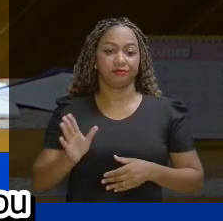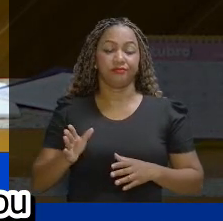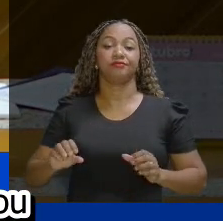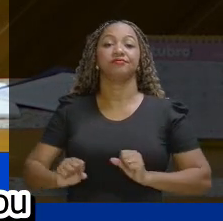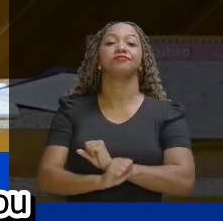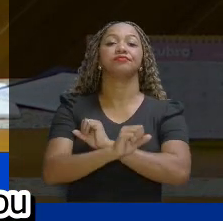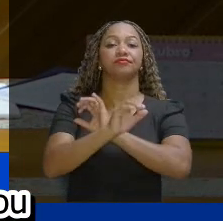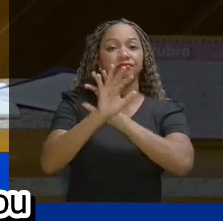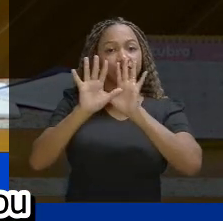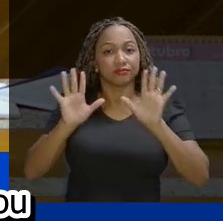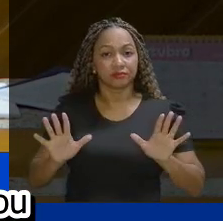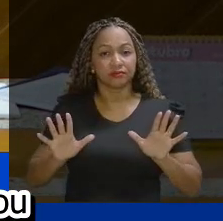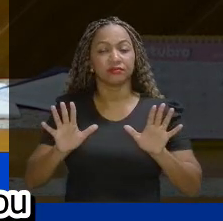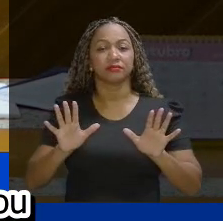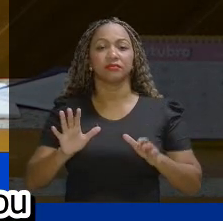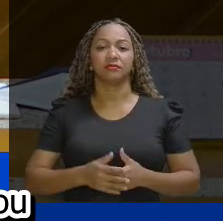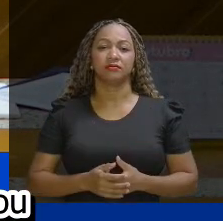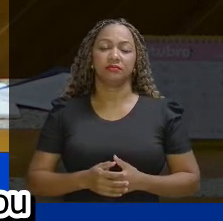explicitou